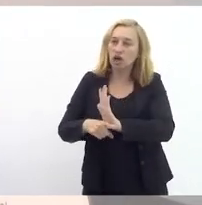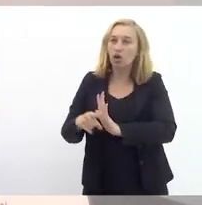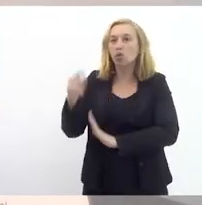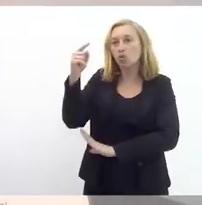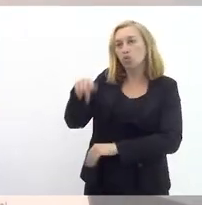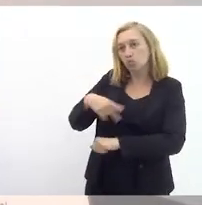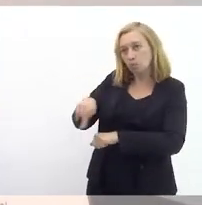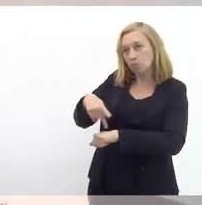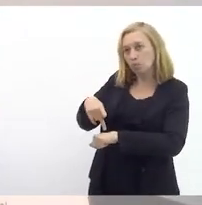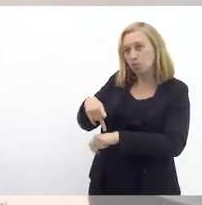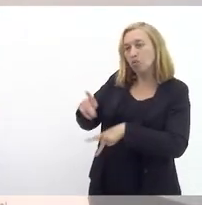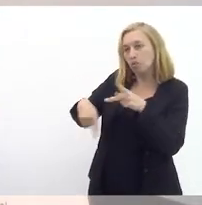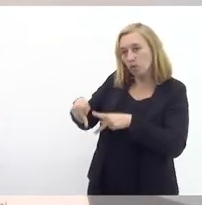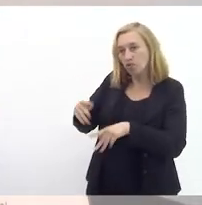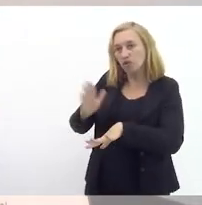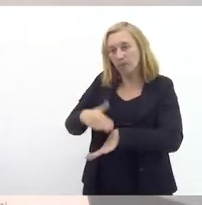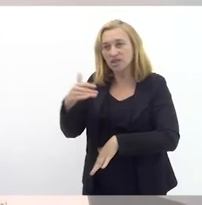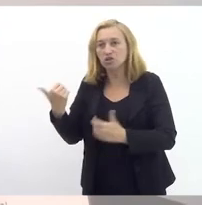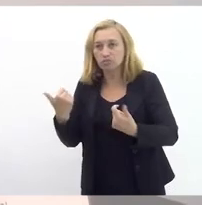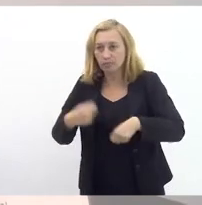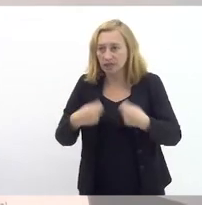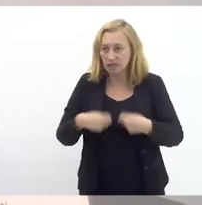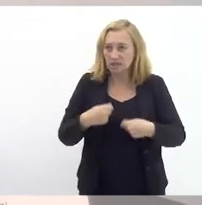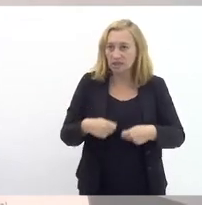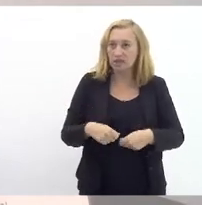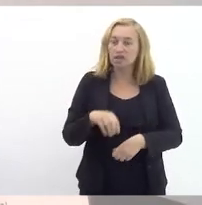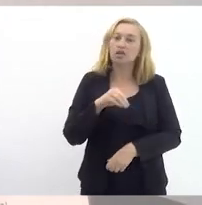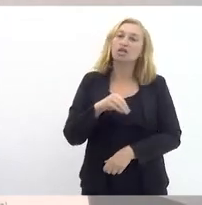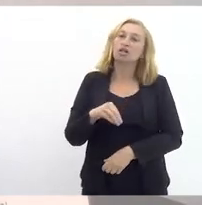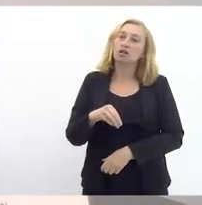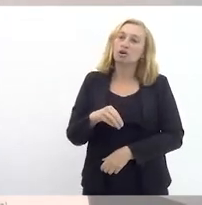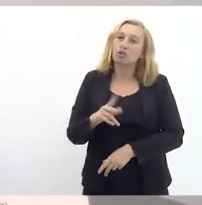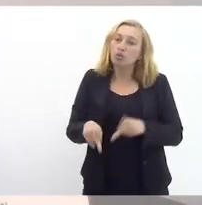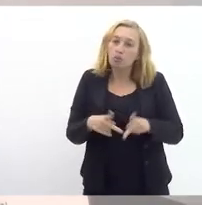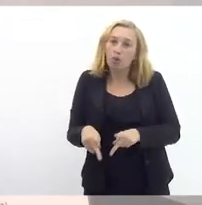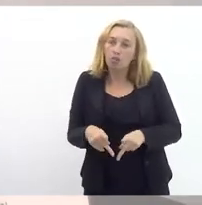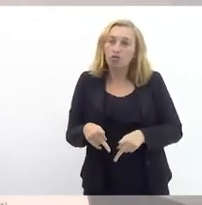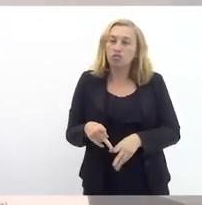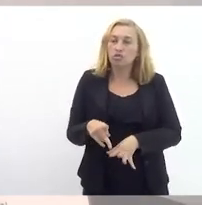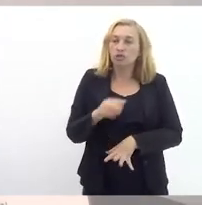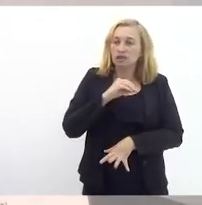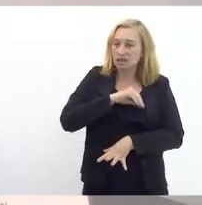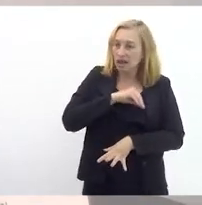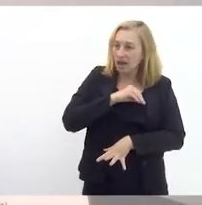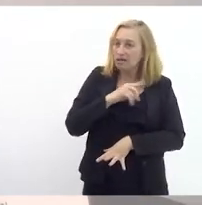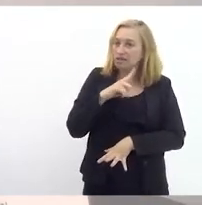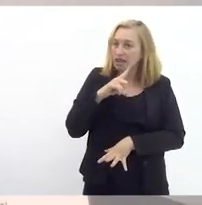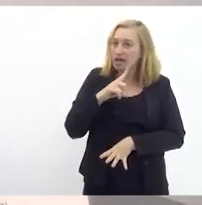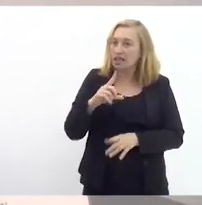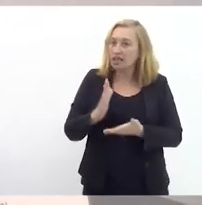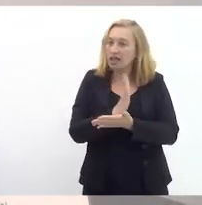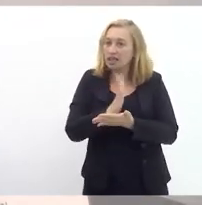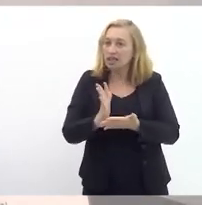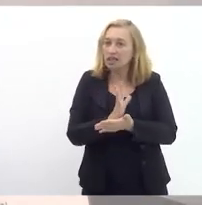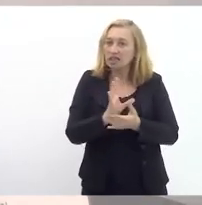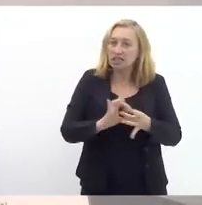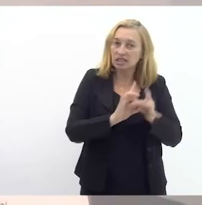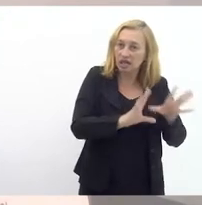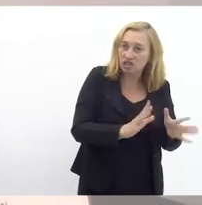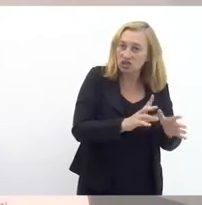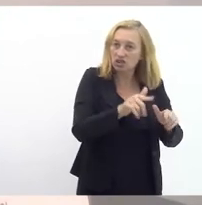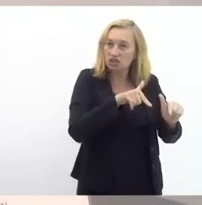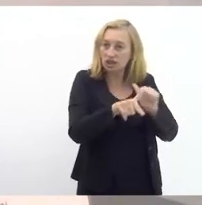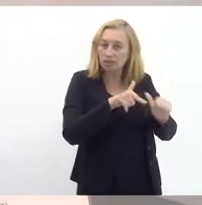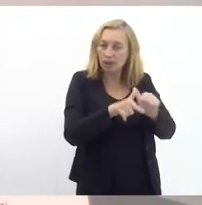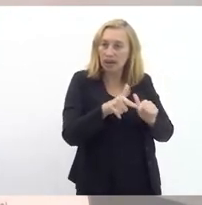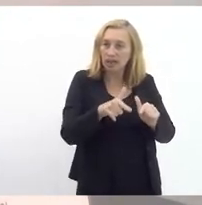população que mais precisa, a população salariada, que não tem como. Muitas das vezes, deixo de trabalhar, a